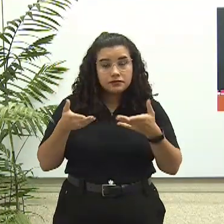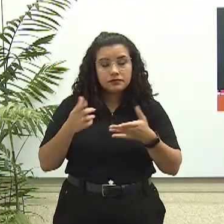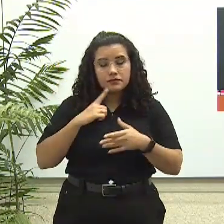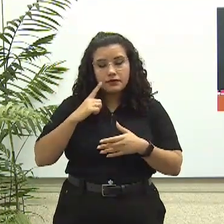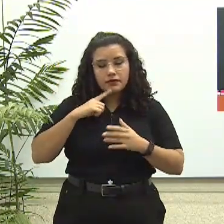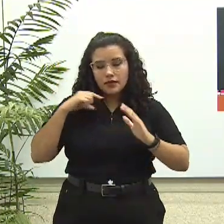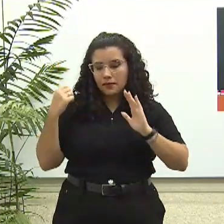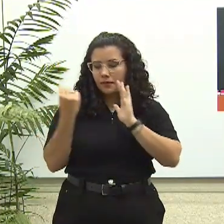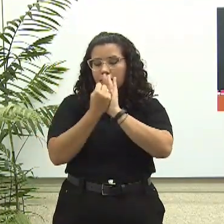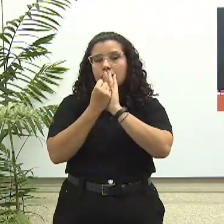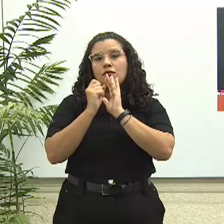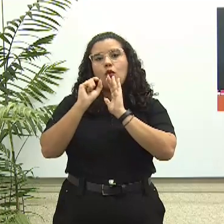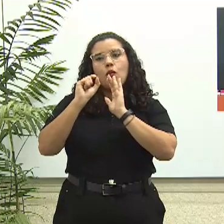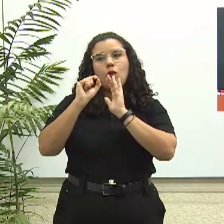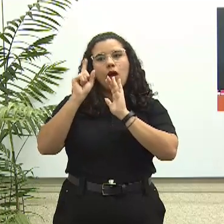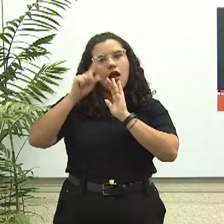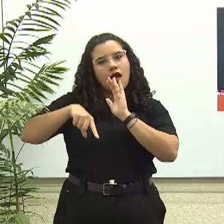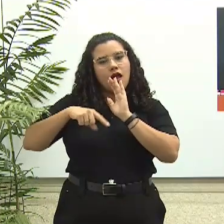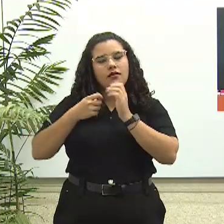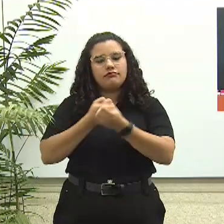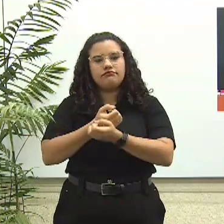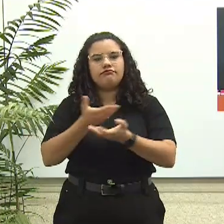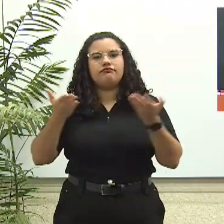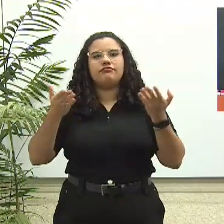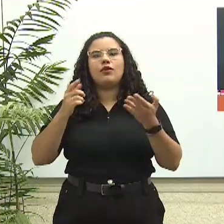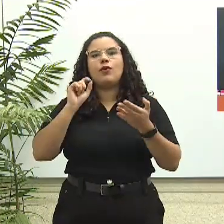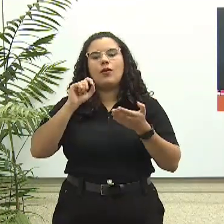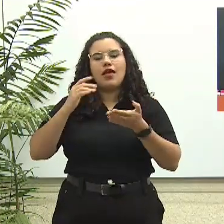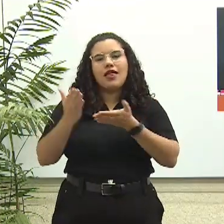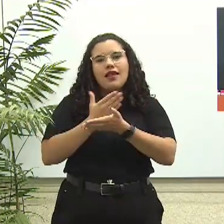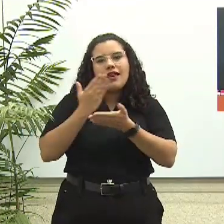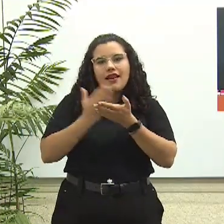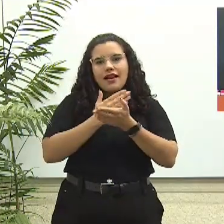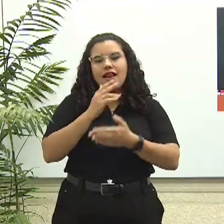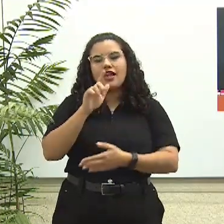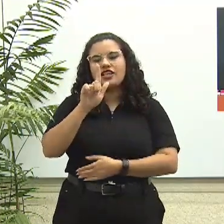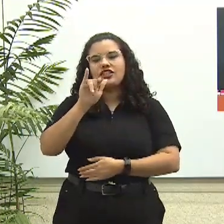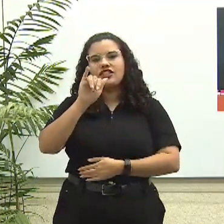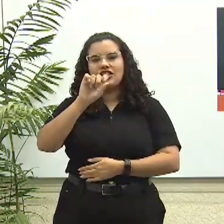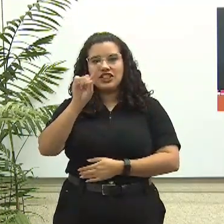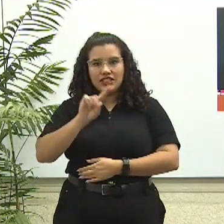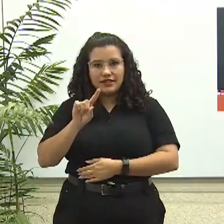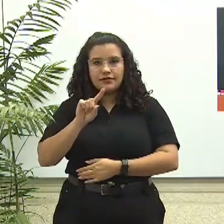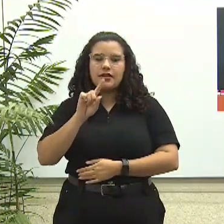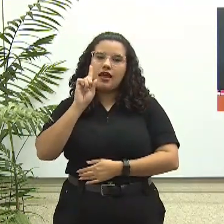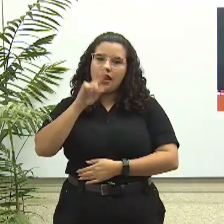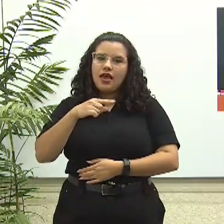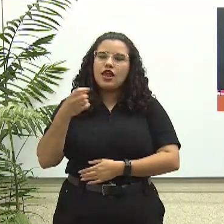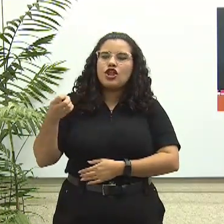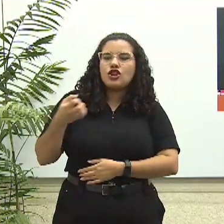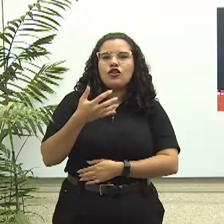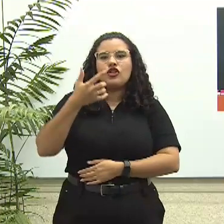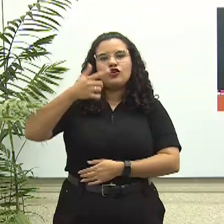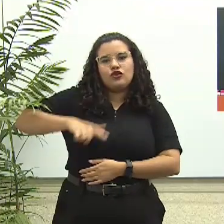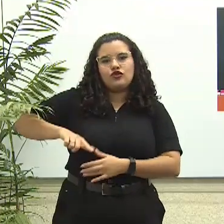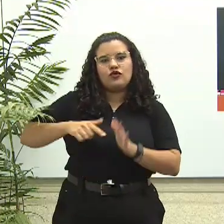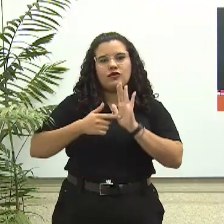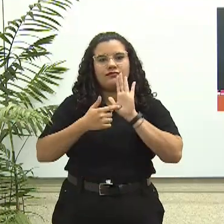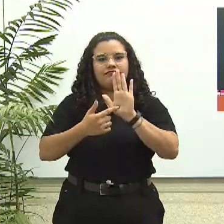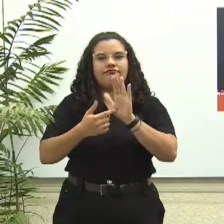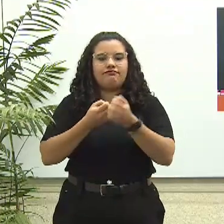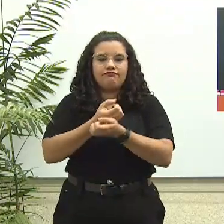marca o lançamento da Revista Giz na verdade o relançamento da revista giz